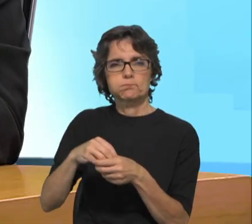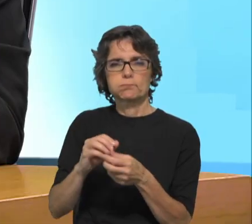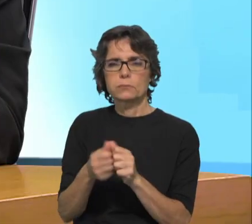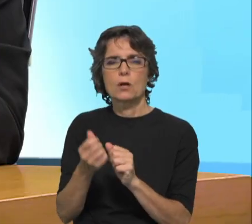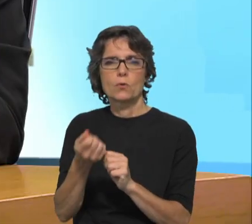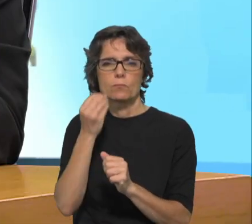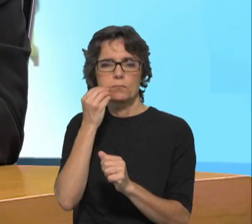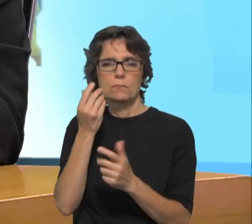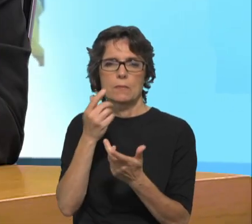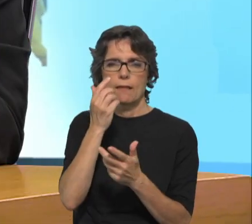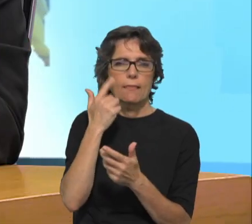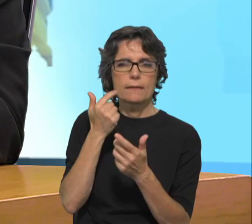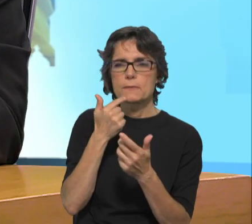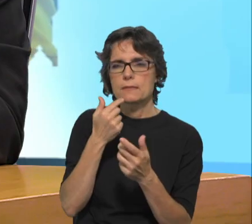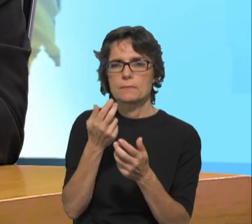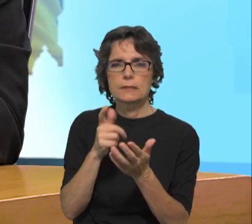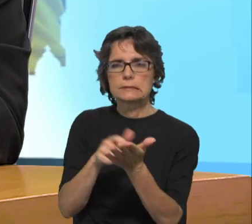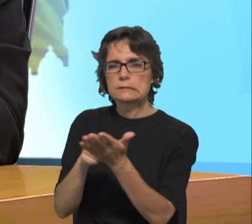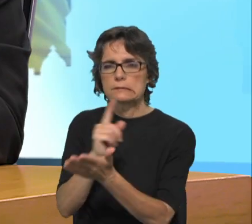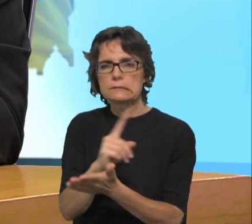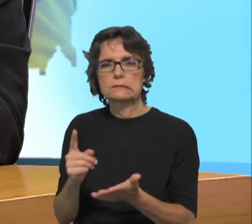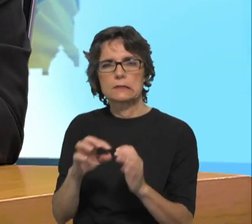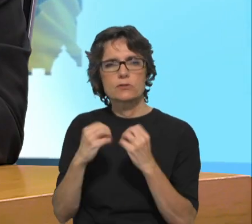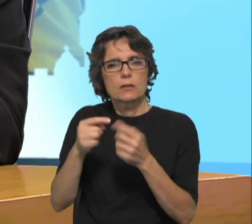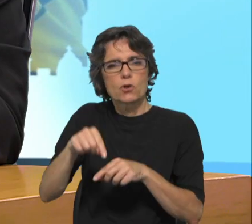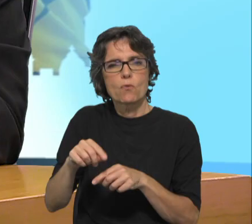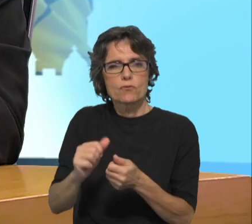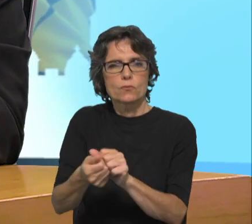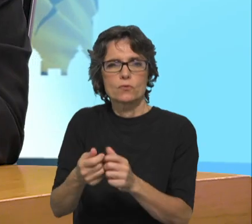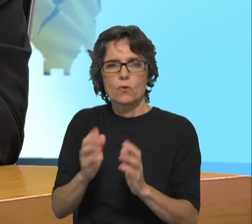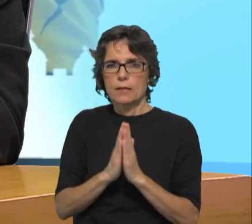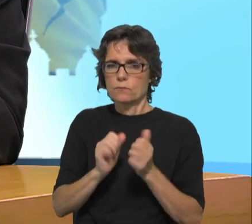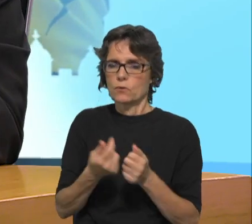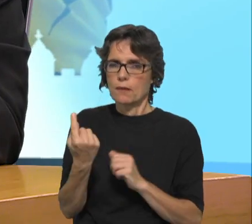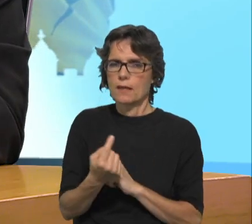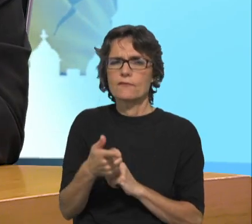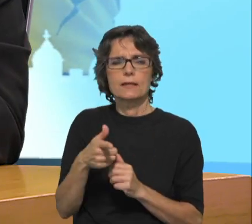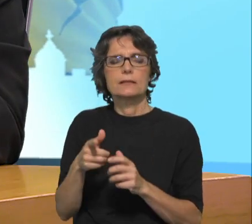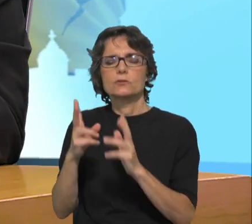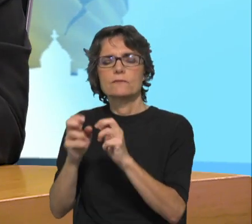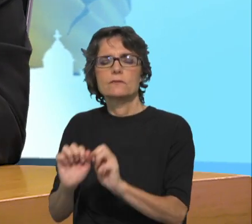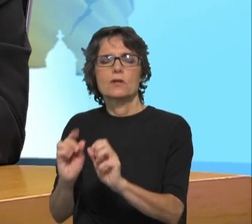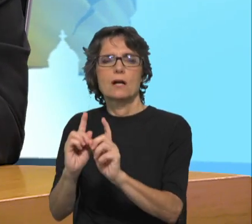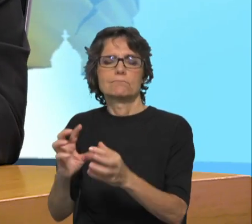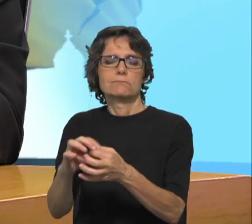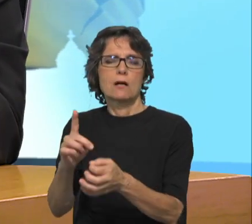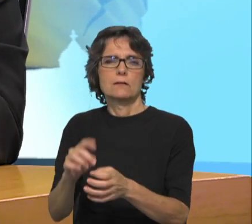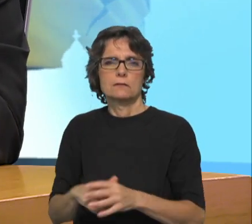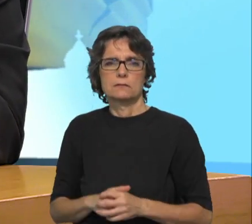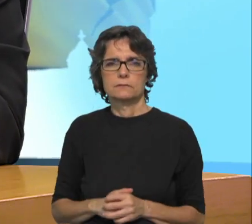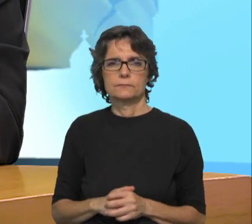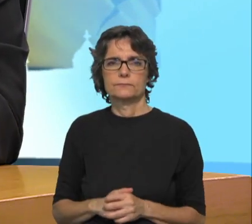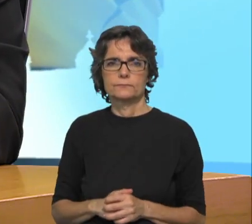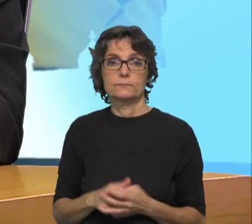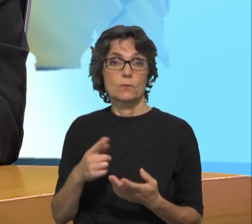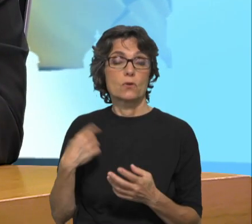aos desafios dos dias de hoje e à sociedade contemporânea de hoje. Que lugar tem o estudo da Sagrada Escritura nisto? Então, eu penso que a sinodalidade